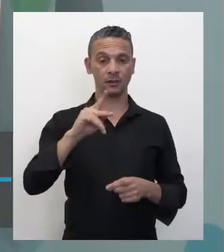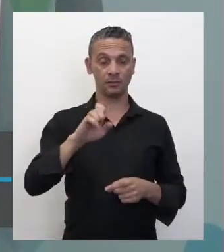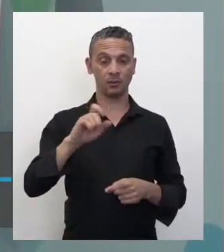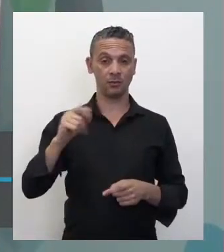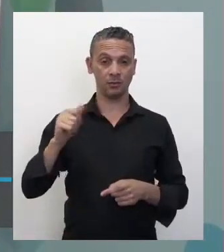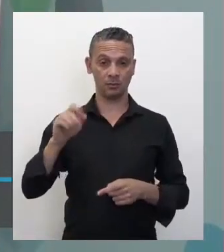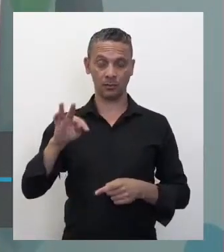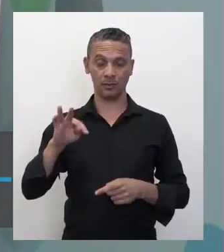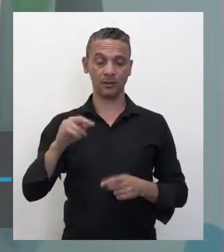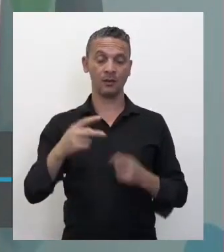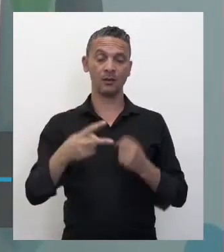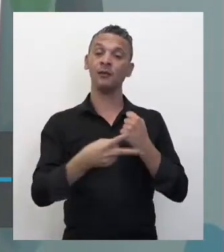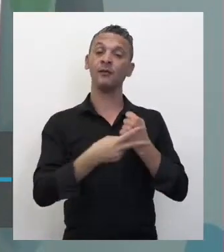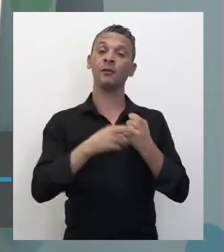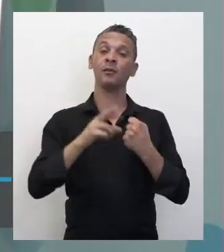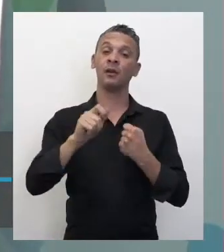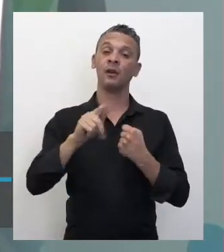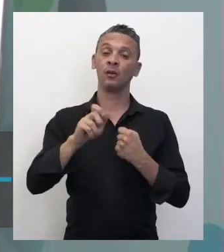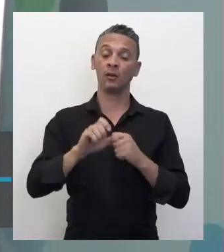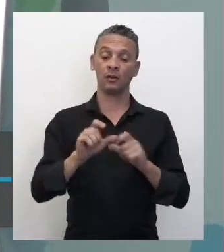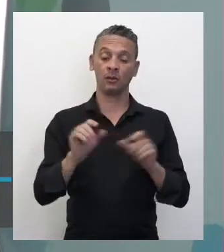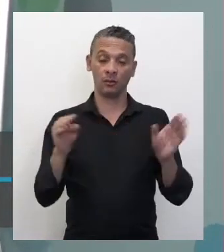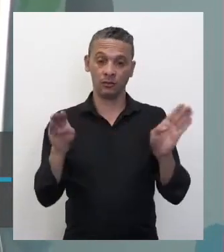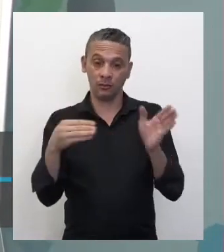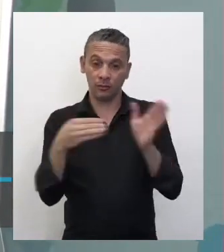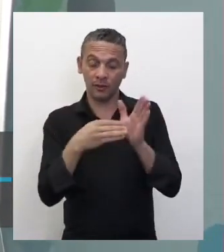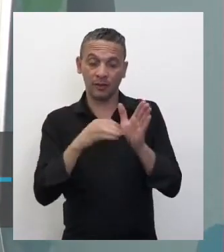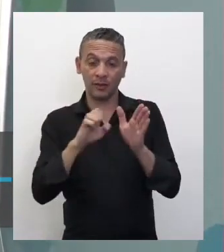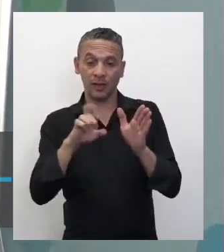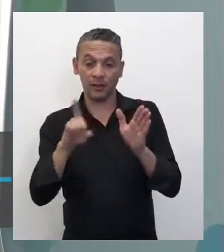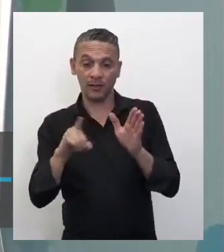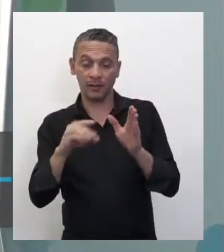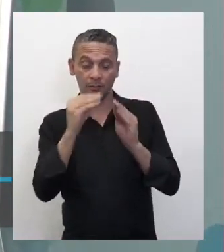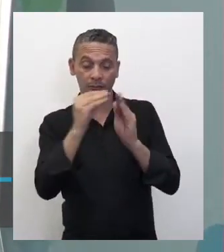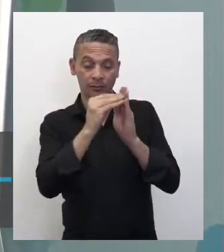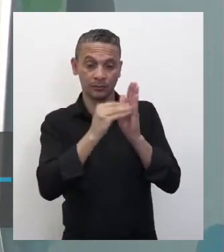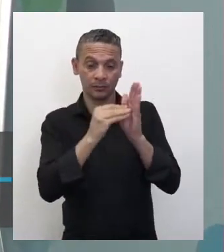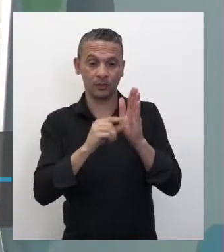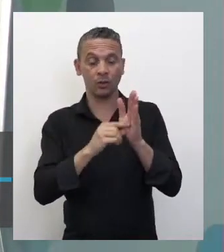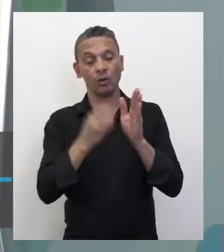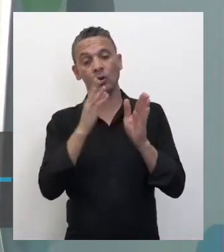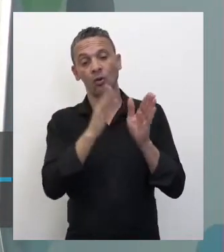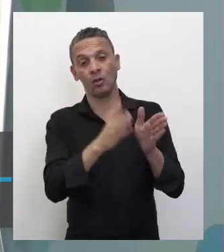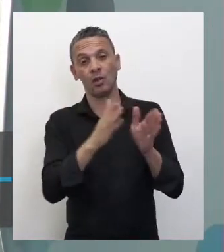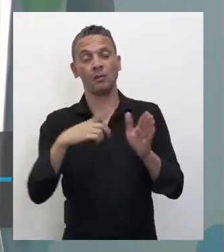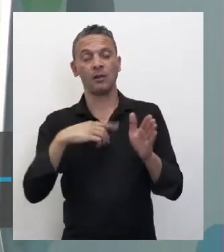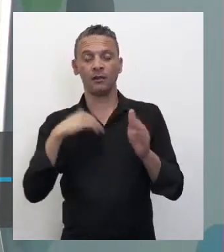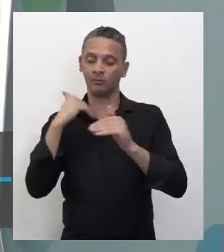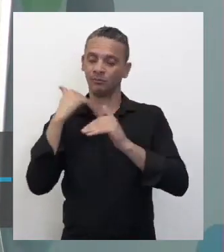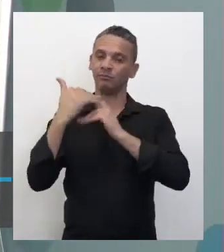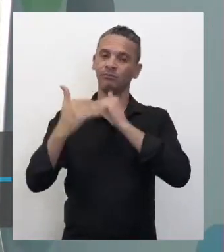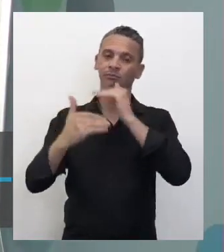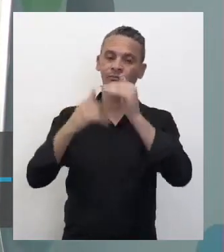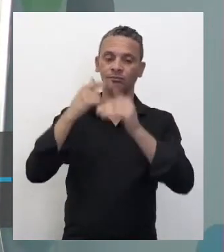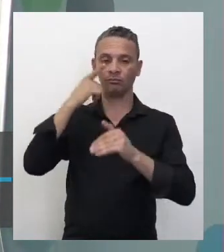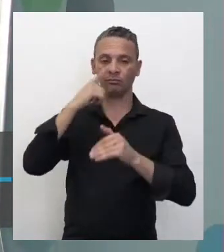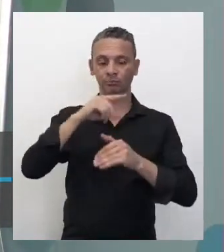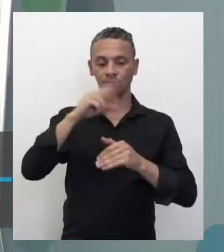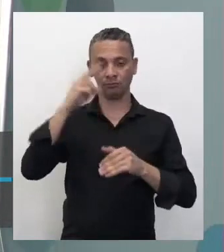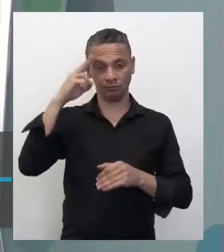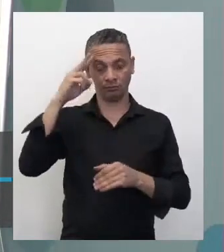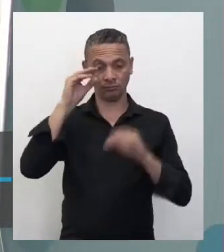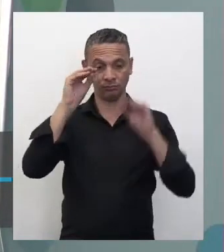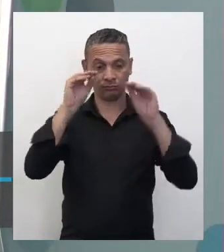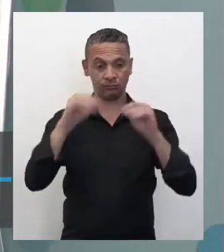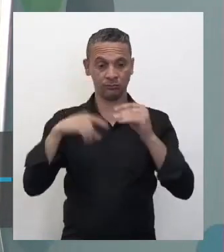que os verbos regulares terminam em ED. Os irregulares a gente tem que ir para uma tabelinha, né? E aos poucos lembrando qual é.